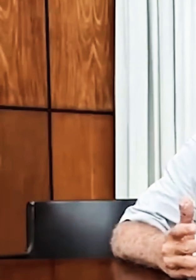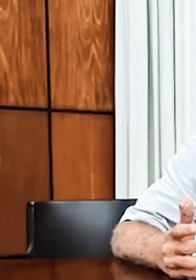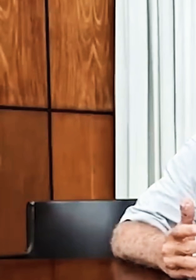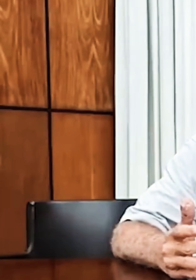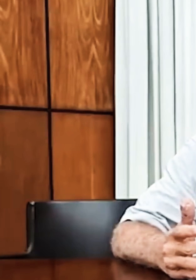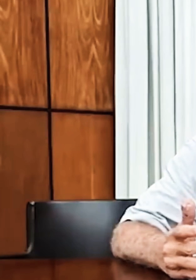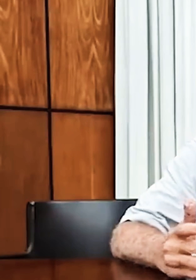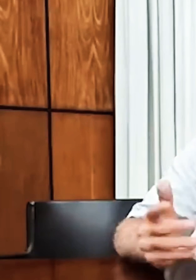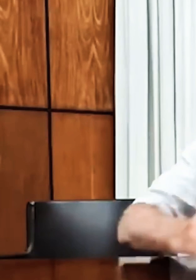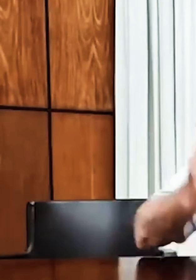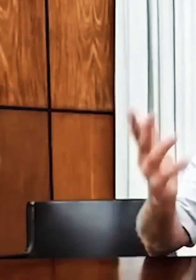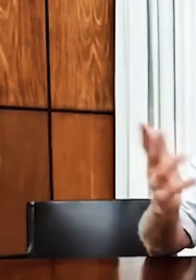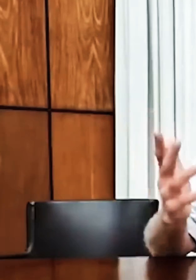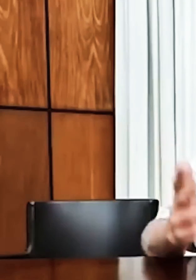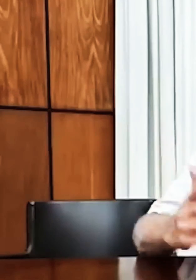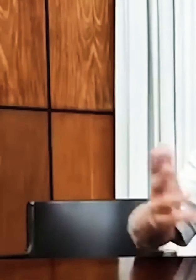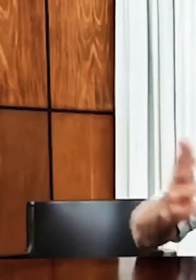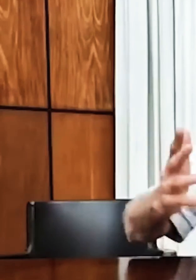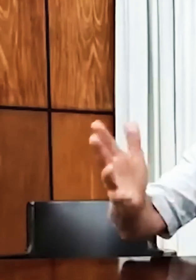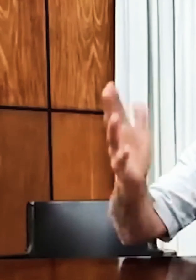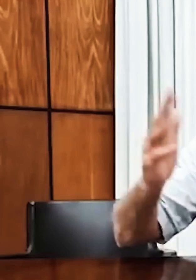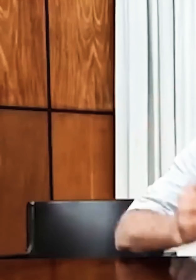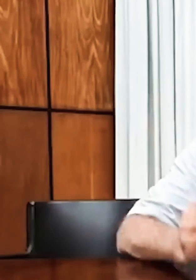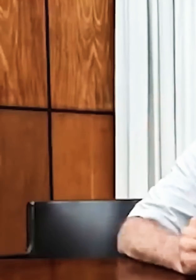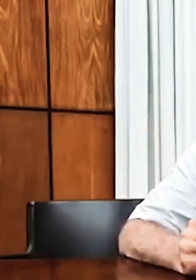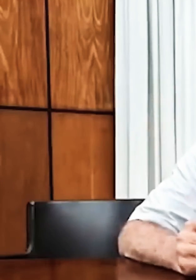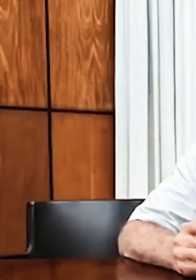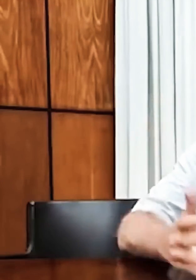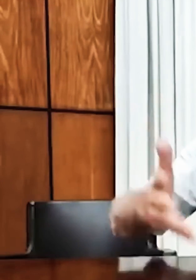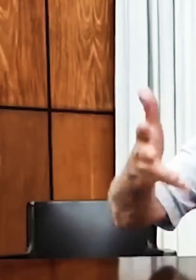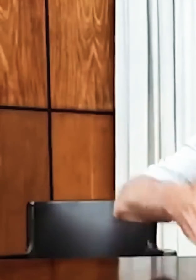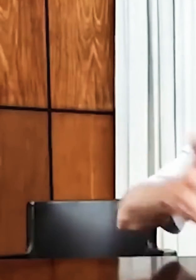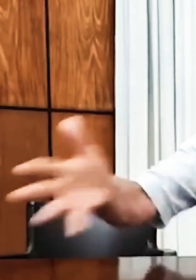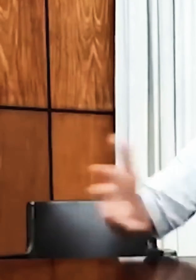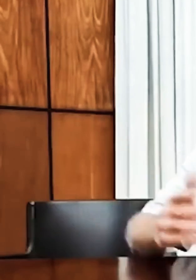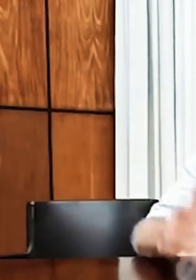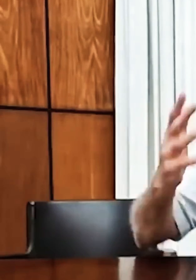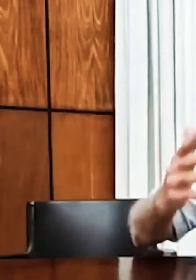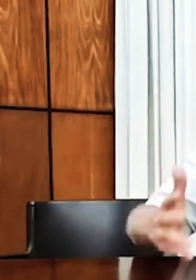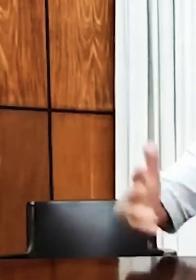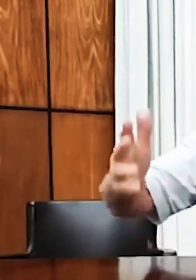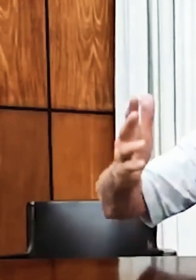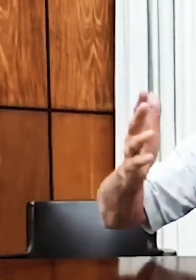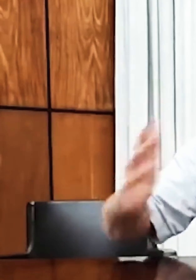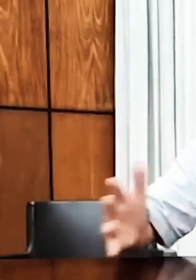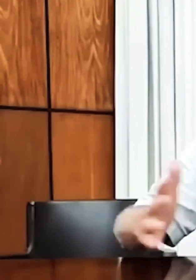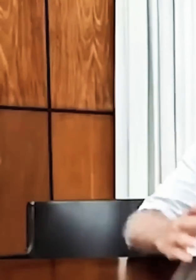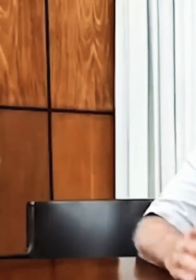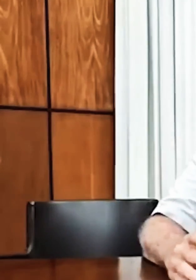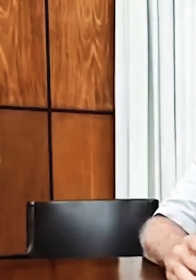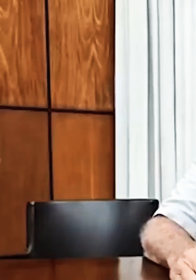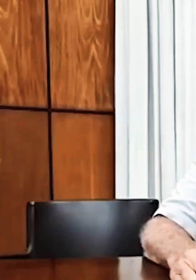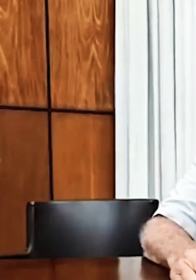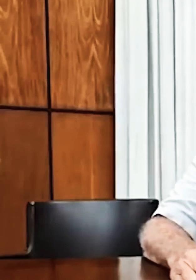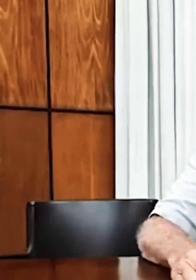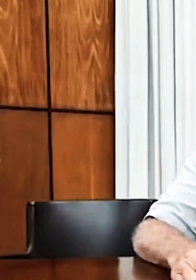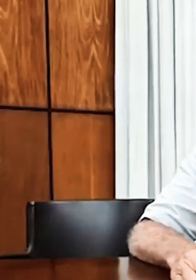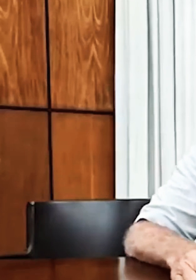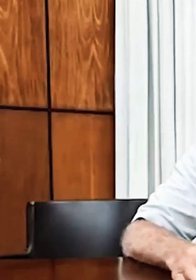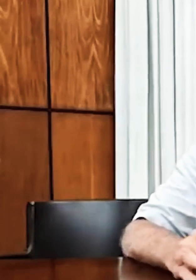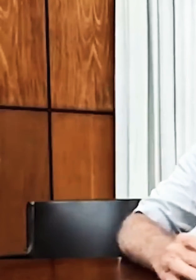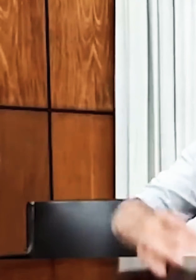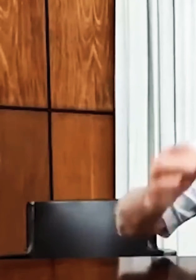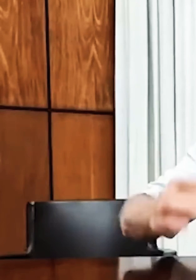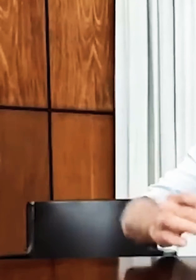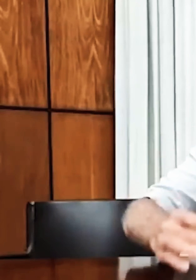interesses. Se fosse outro interesse, por que teria feito uma live? Ali, live, ao vivo. O